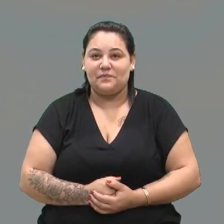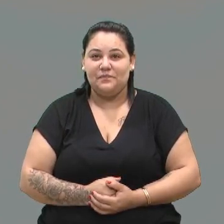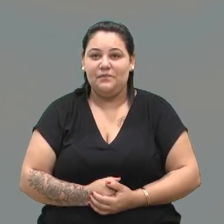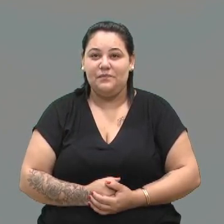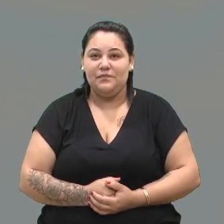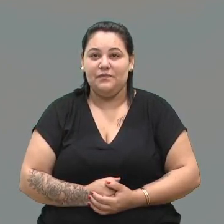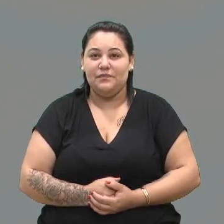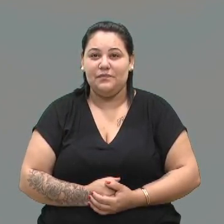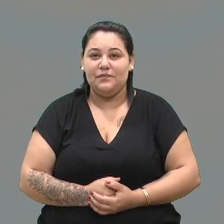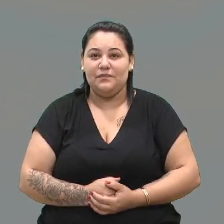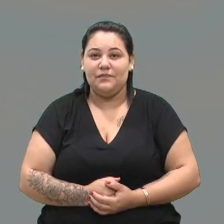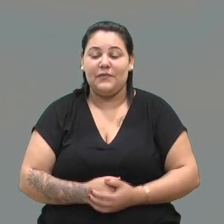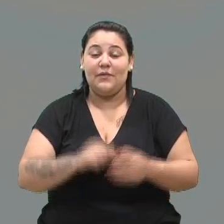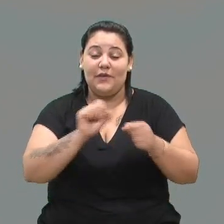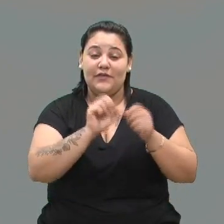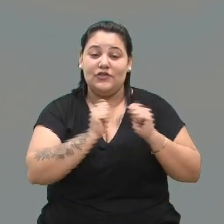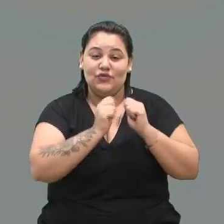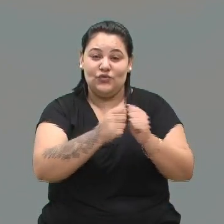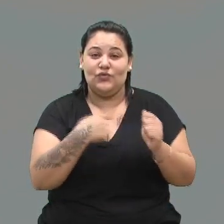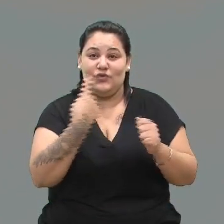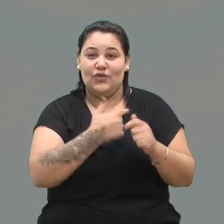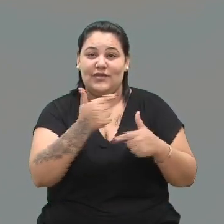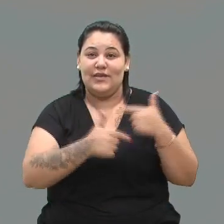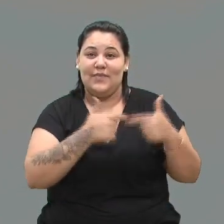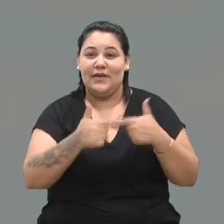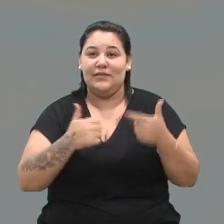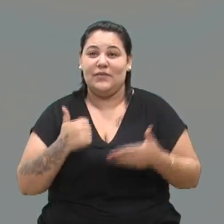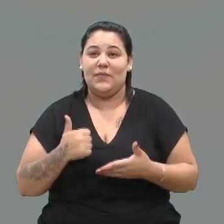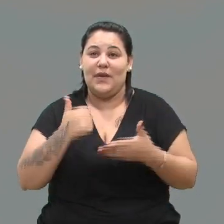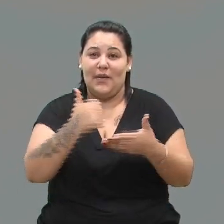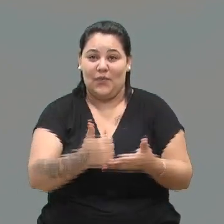e estar junto com a gente, trabalhando em prol aí